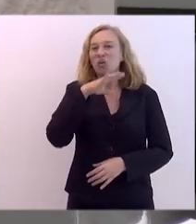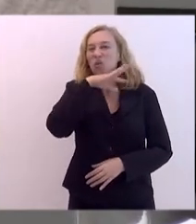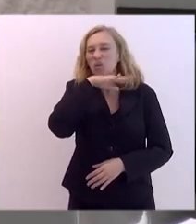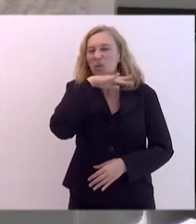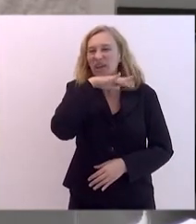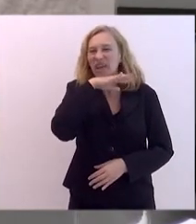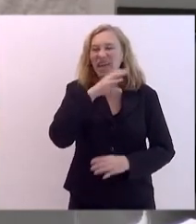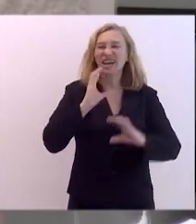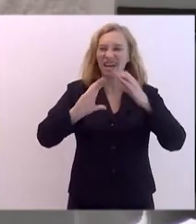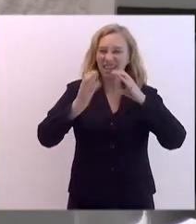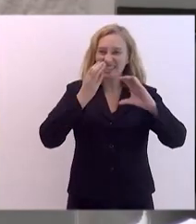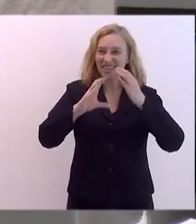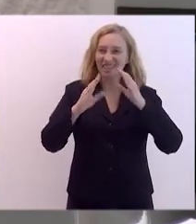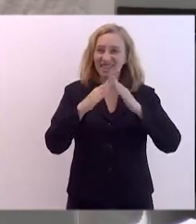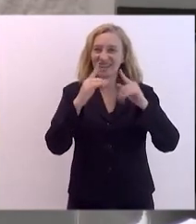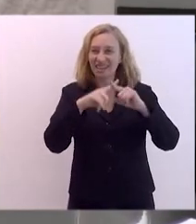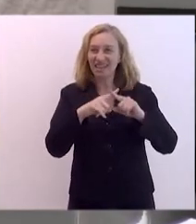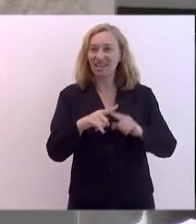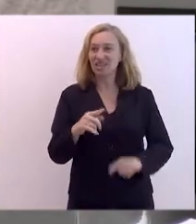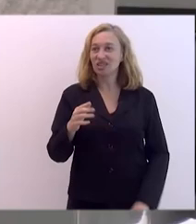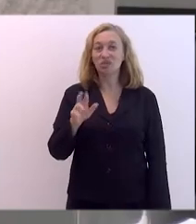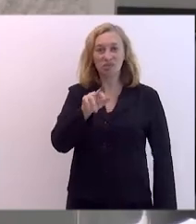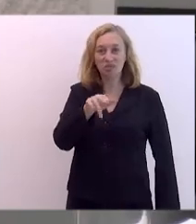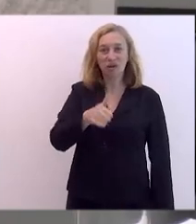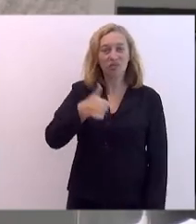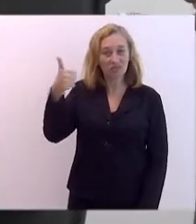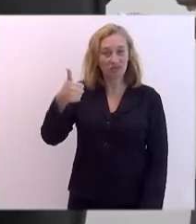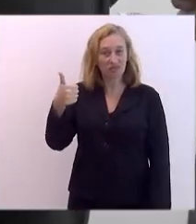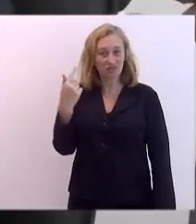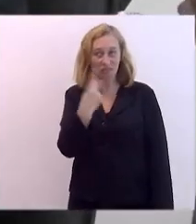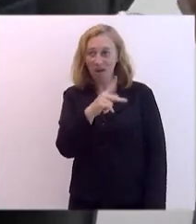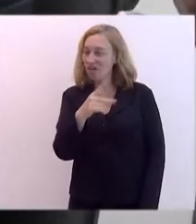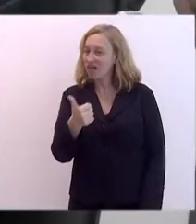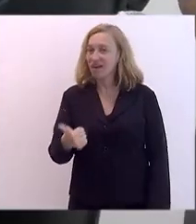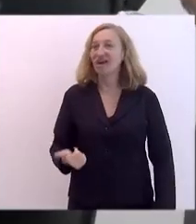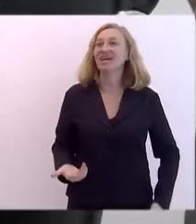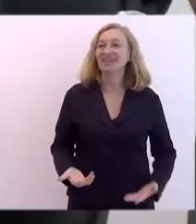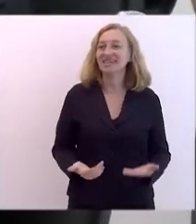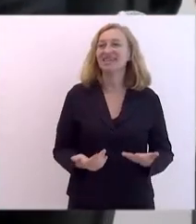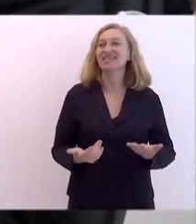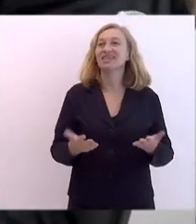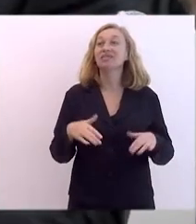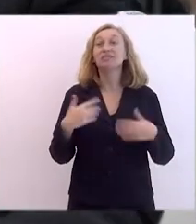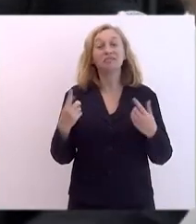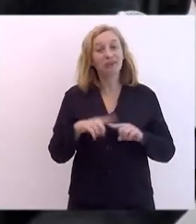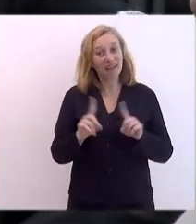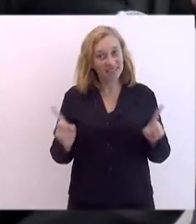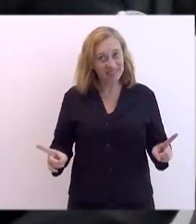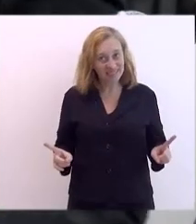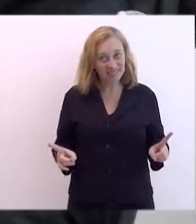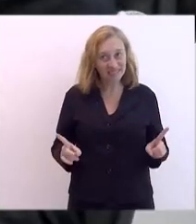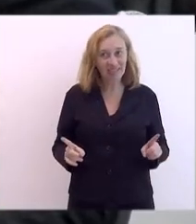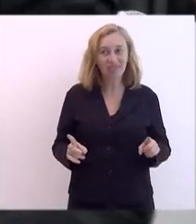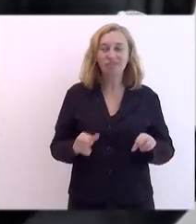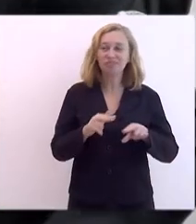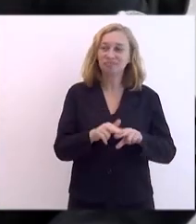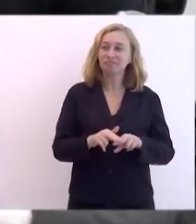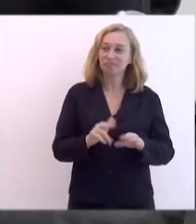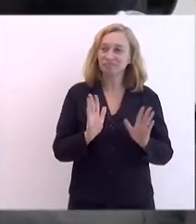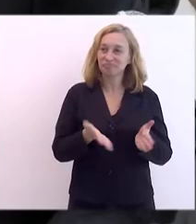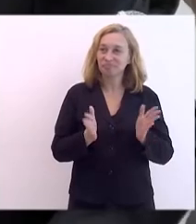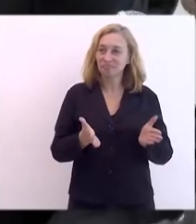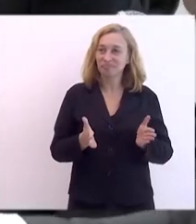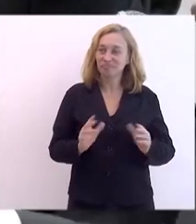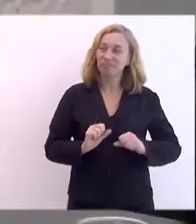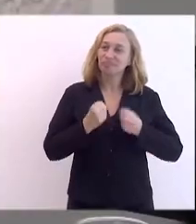que ele, eu digo aqui, publicamente. Então, assim, tentativa de assassinato virá. Mas, dessa vez, e aqui o motivo do desagravo, não é a